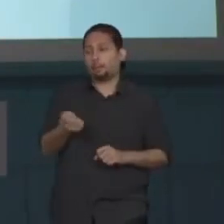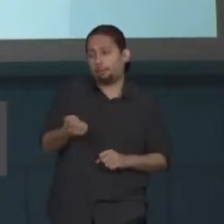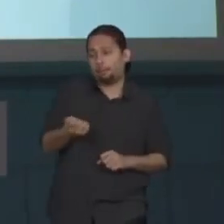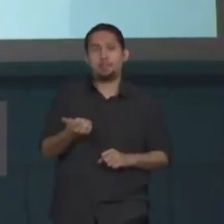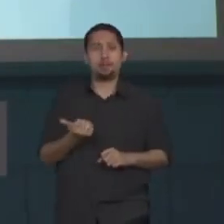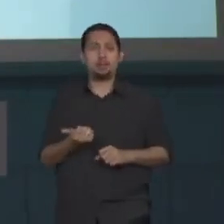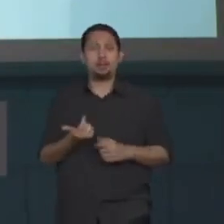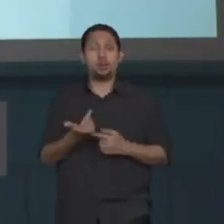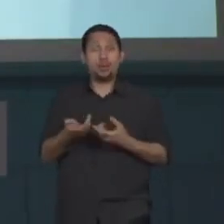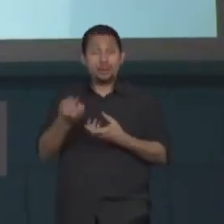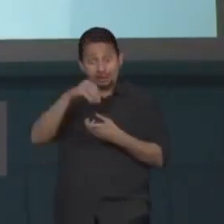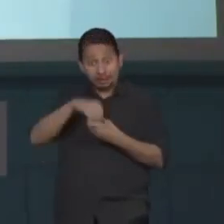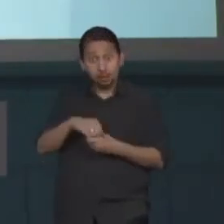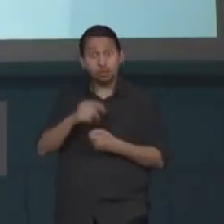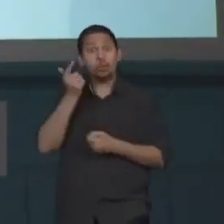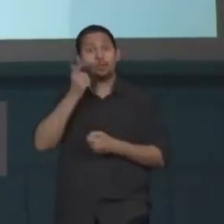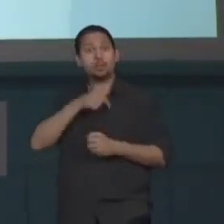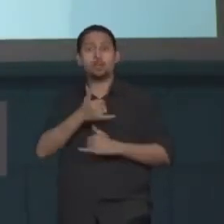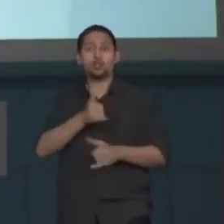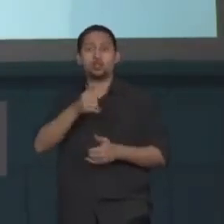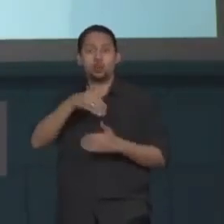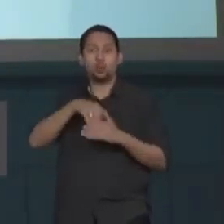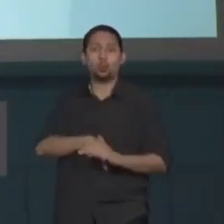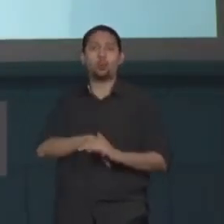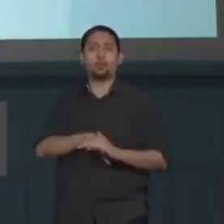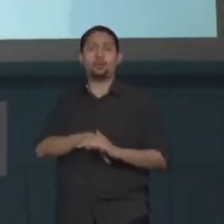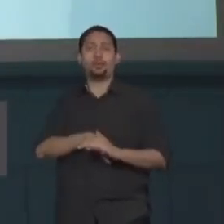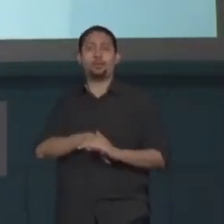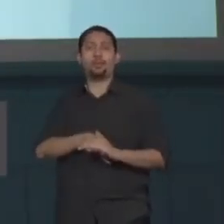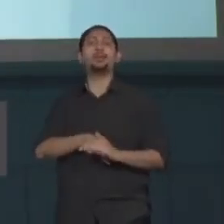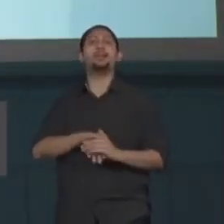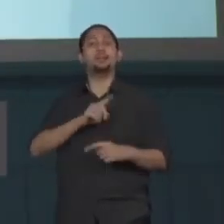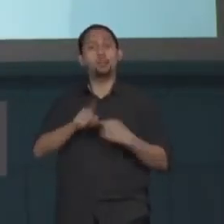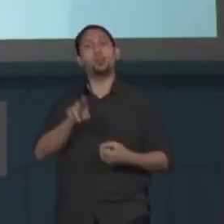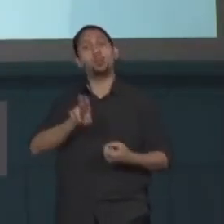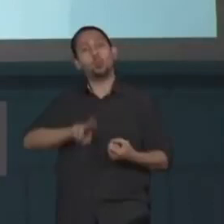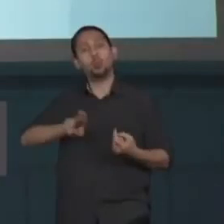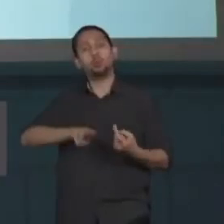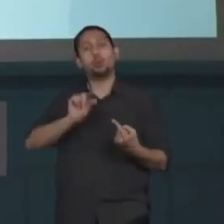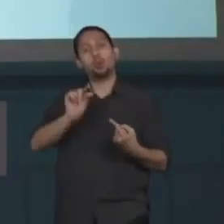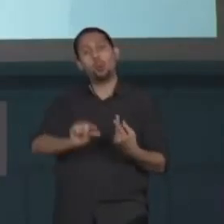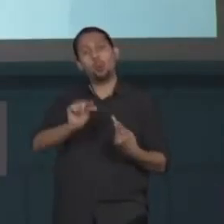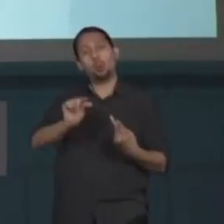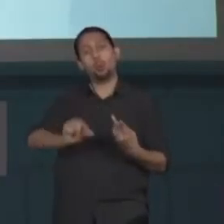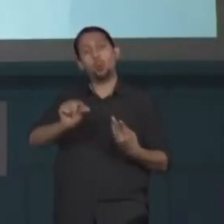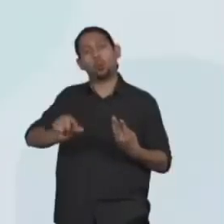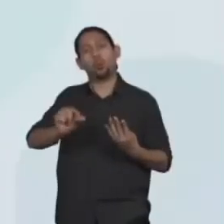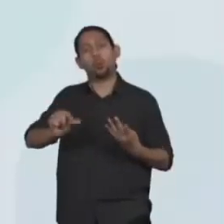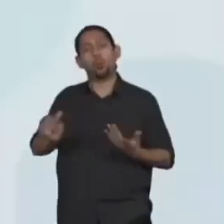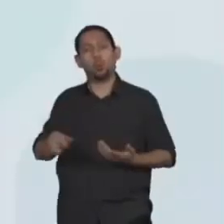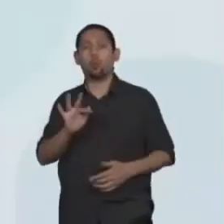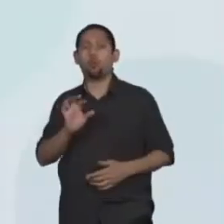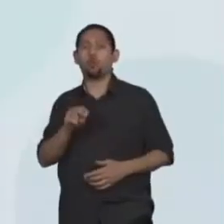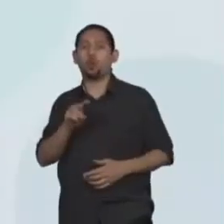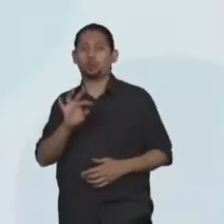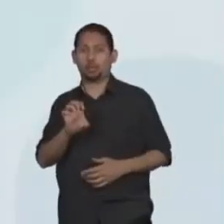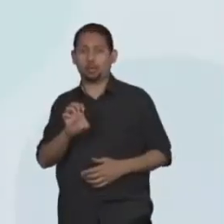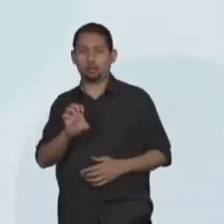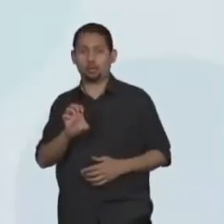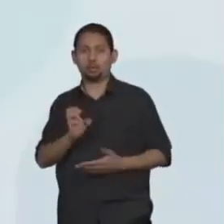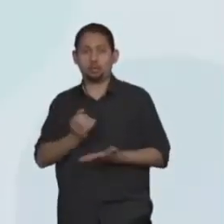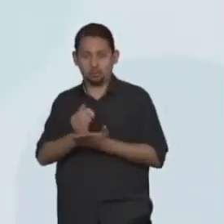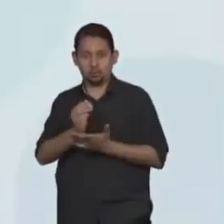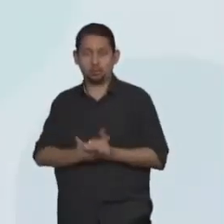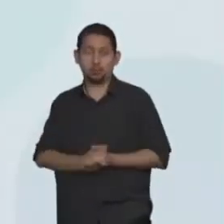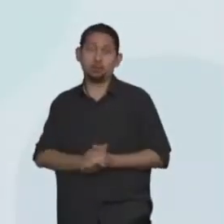que armazenam energia para ser utilizada como fonte. É uma unidade de